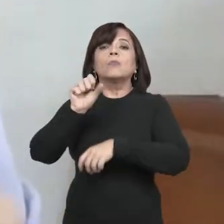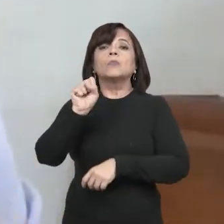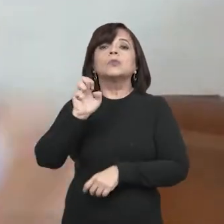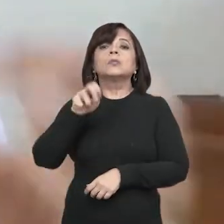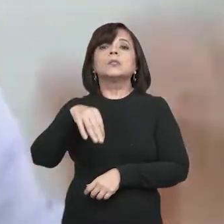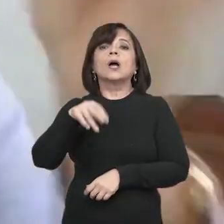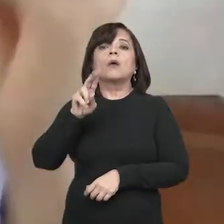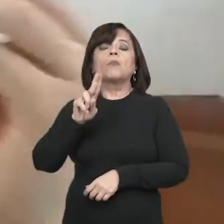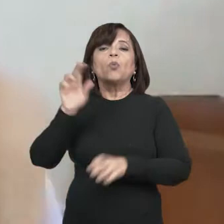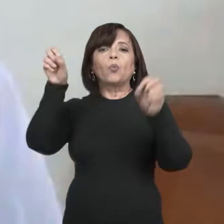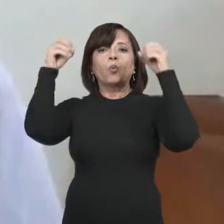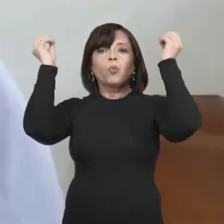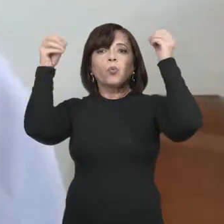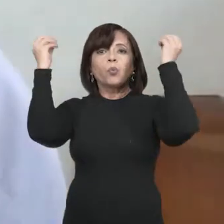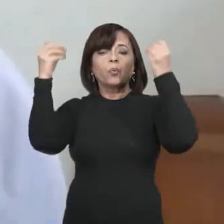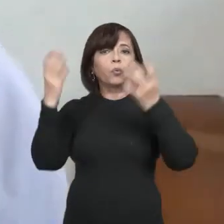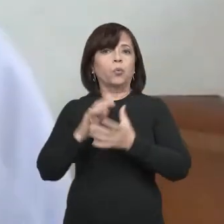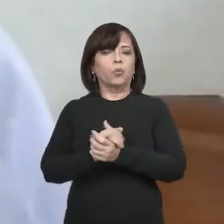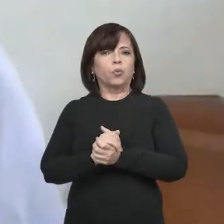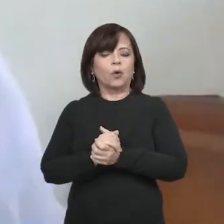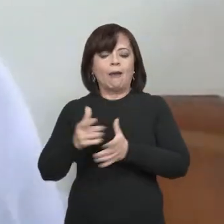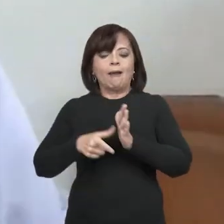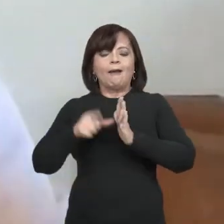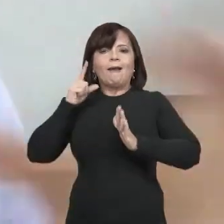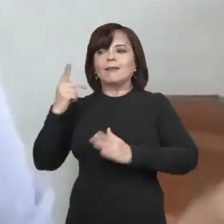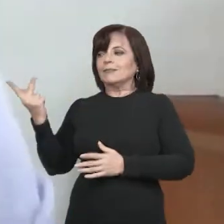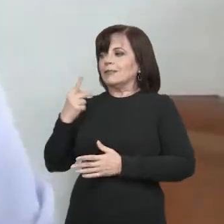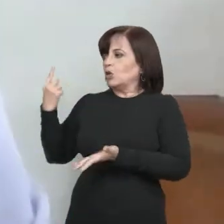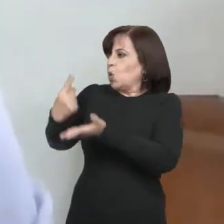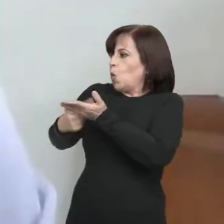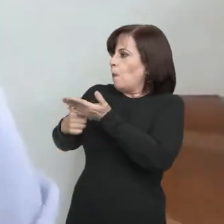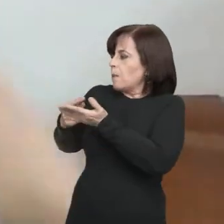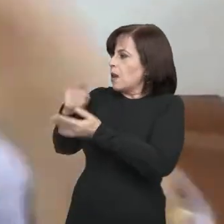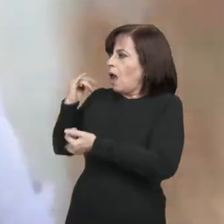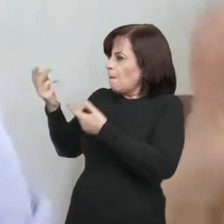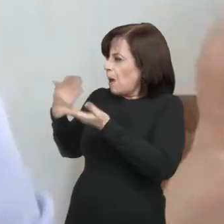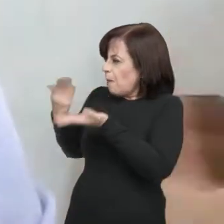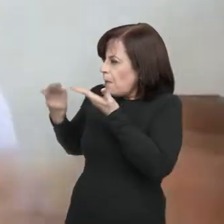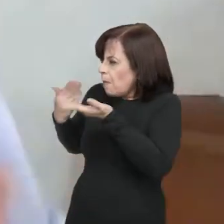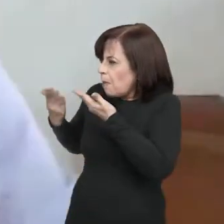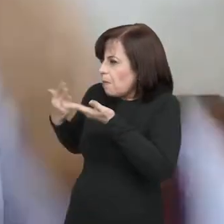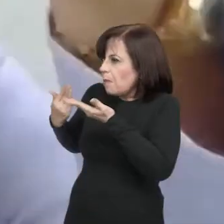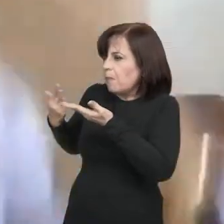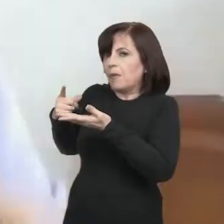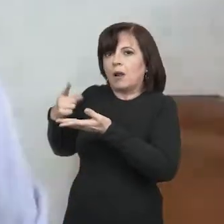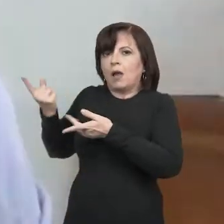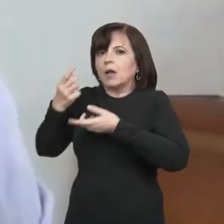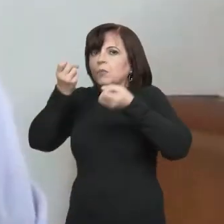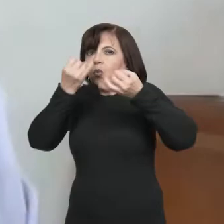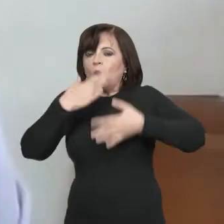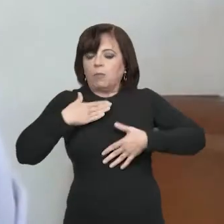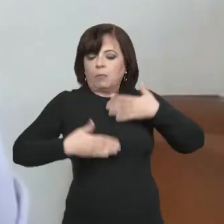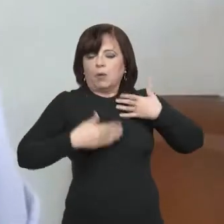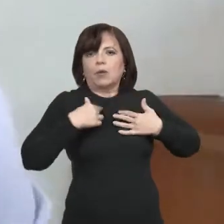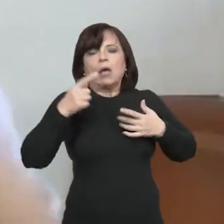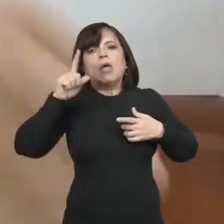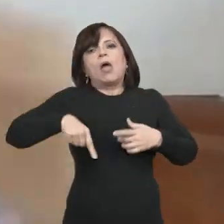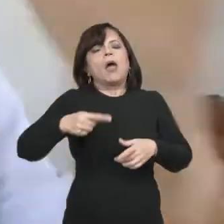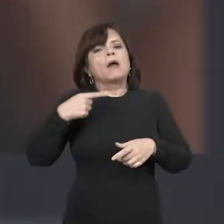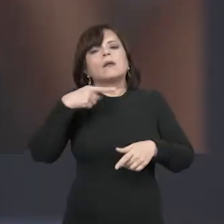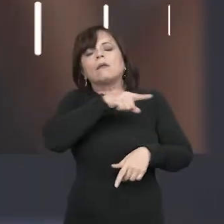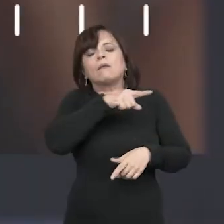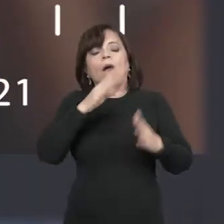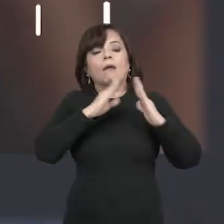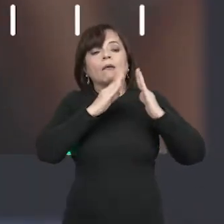chamar o SAMU. Mas antes do SAMU chegar, elas combinaram uma versão para falar para o médico, porque a menina estava completamente machucada. E